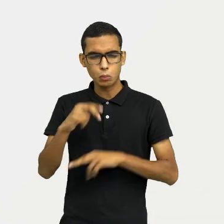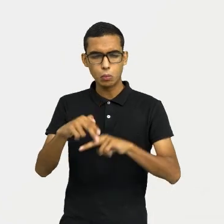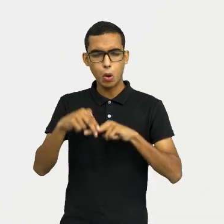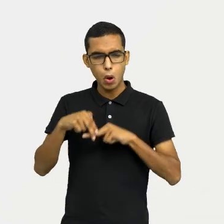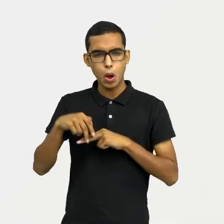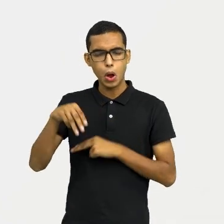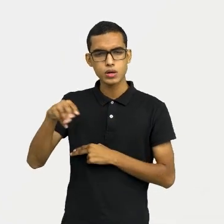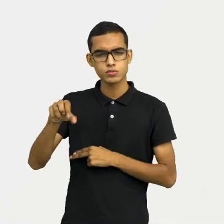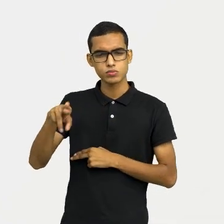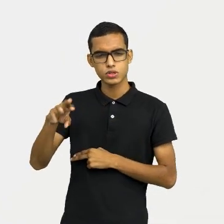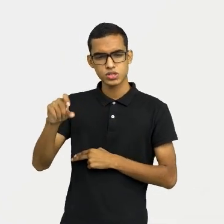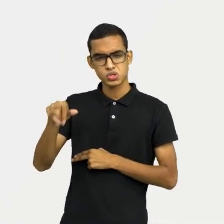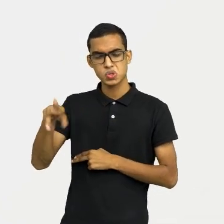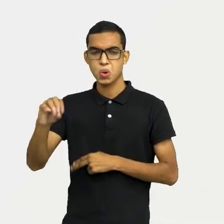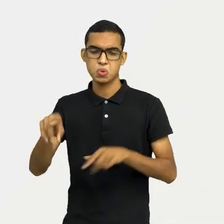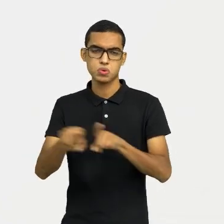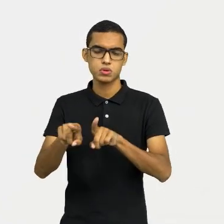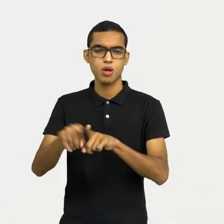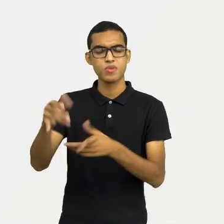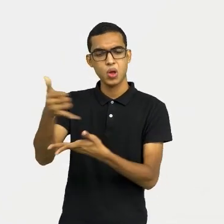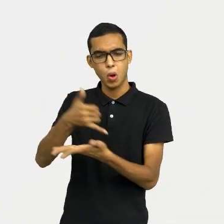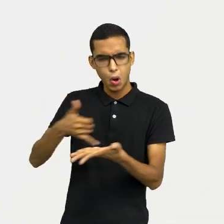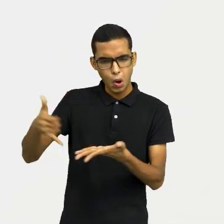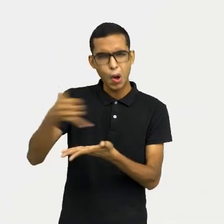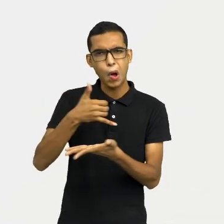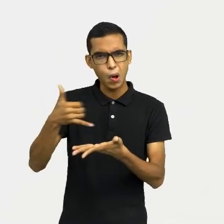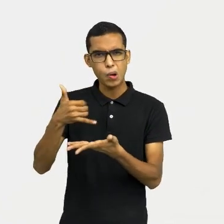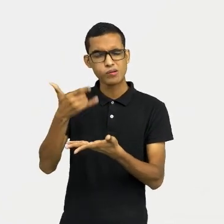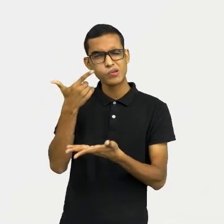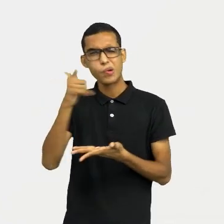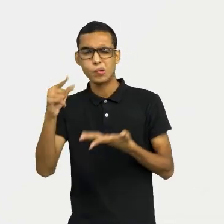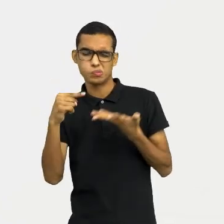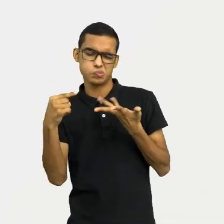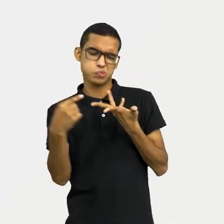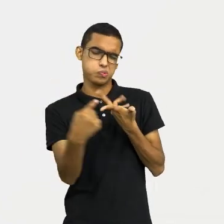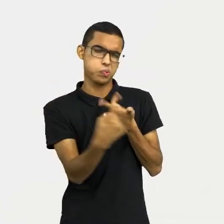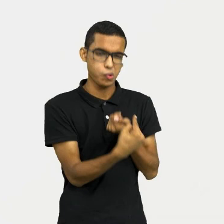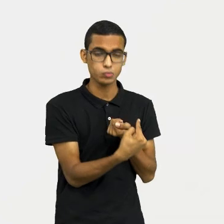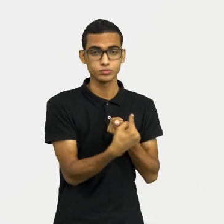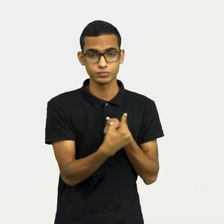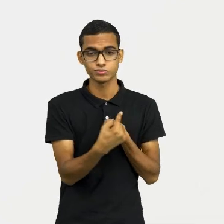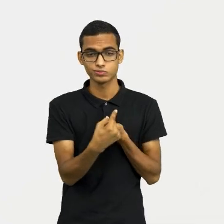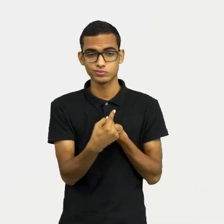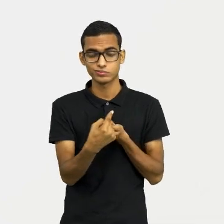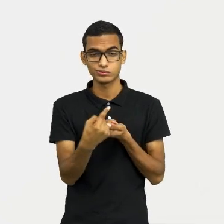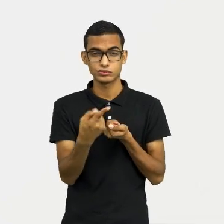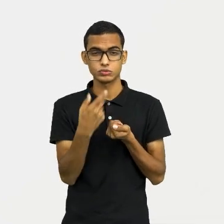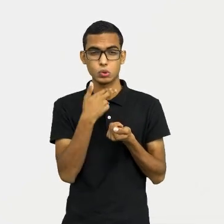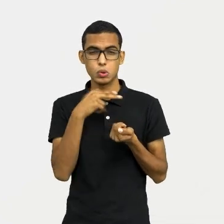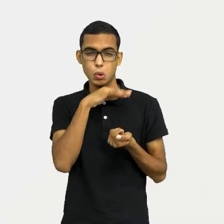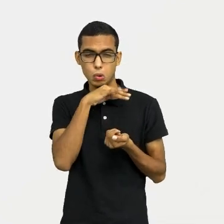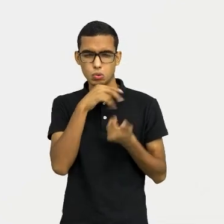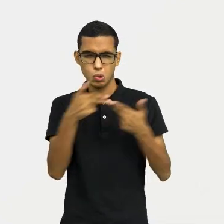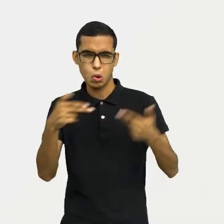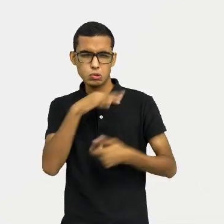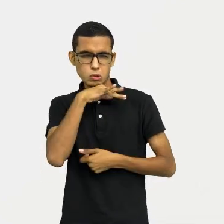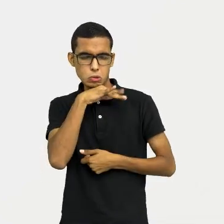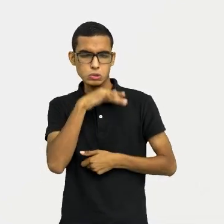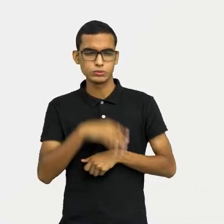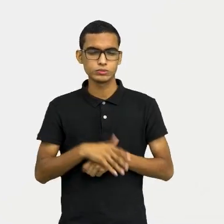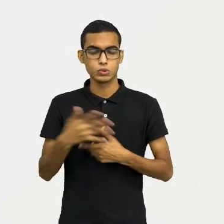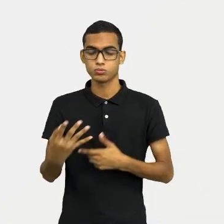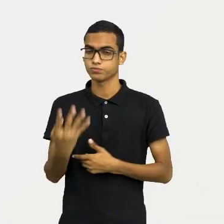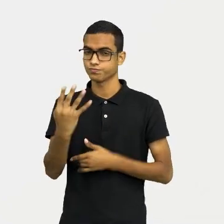mercúrio, óleo e outros, né, detritos. Então, o item 4 também nós